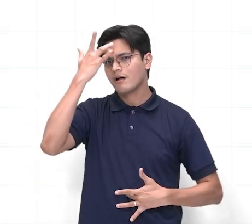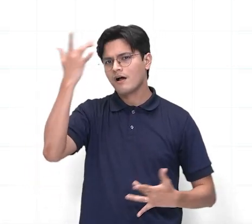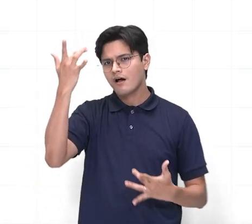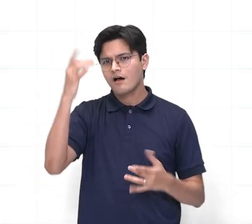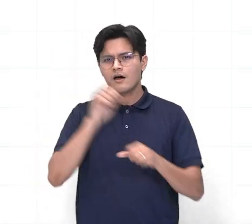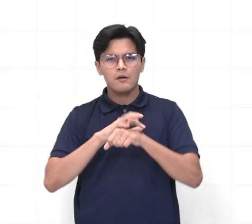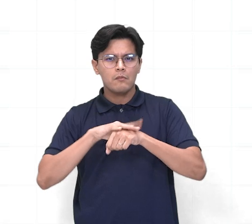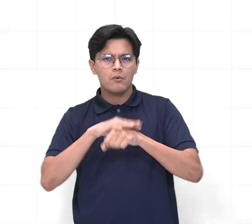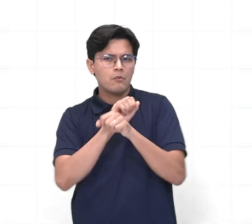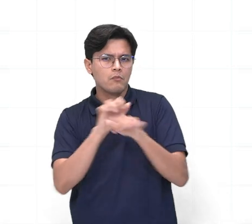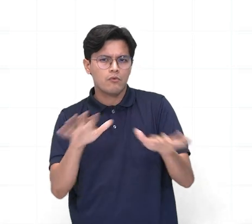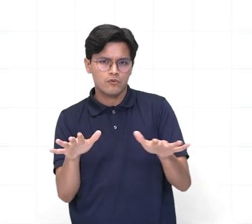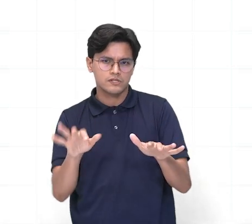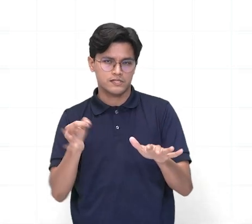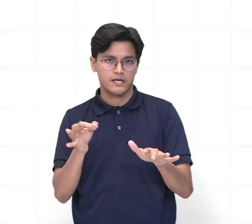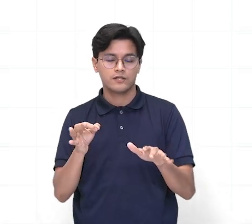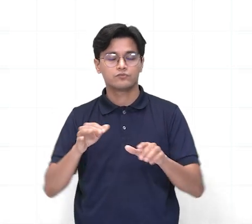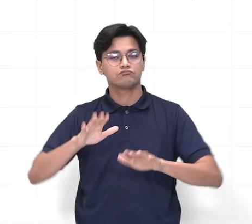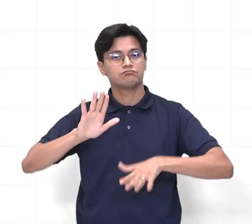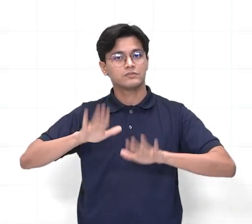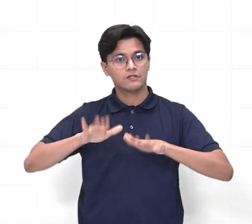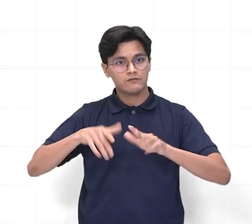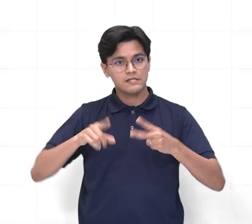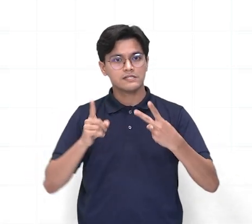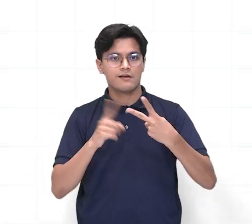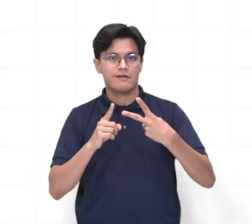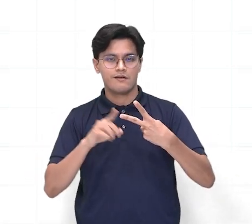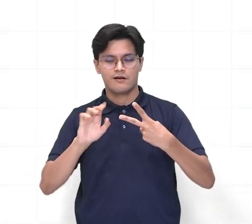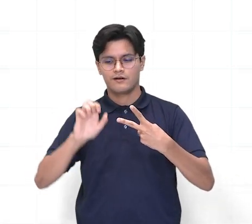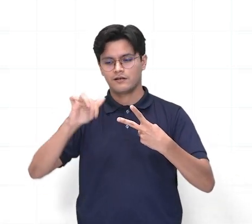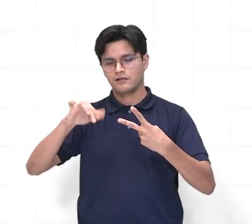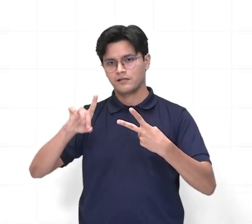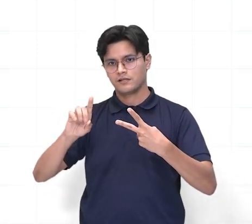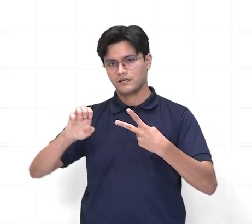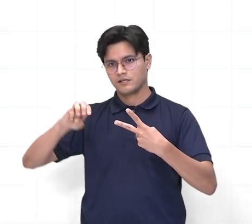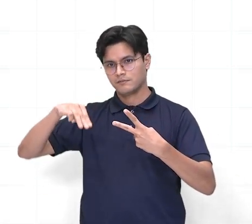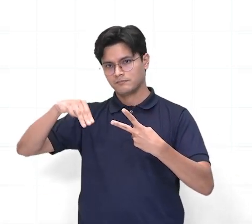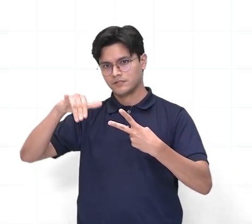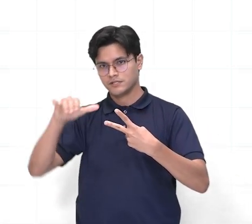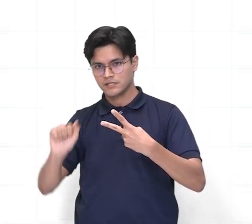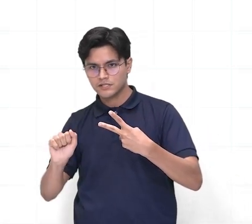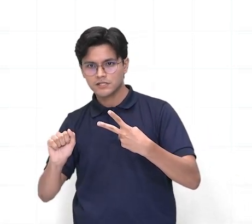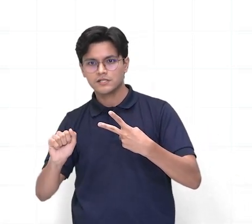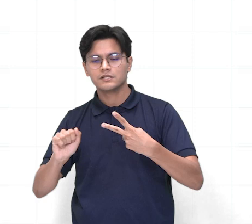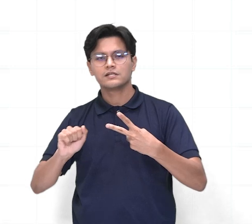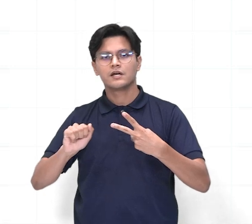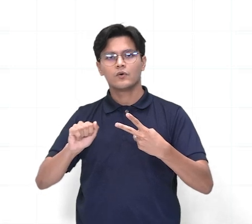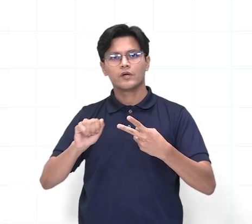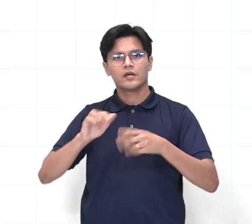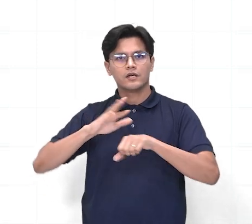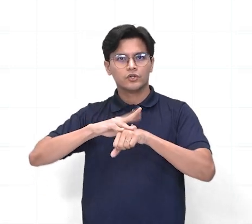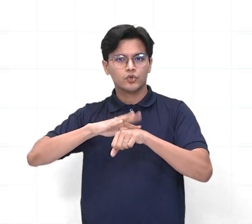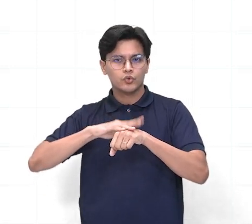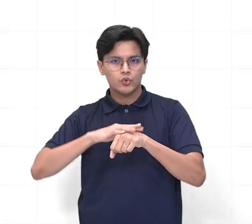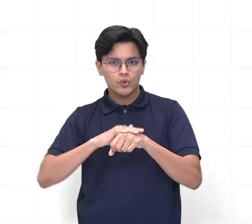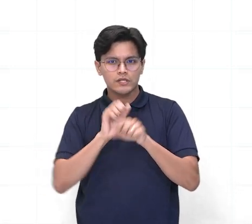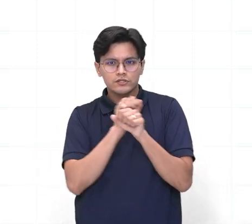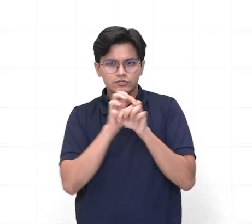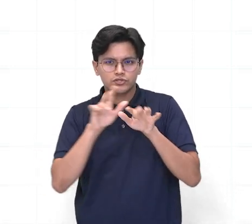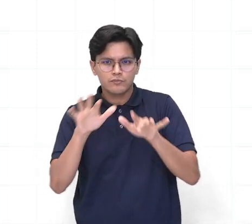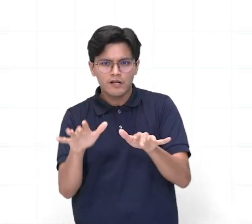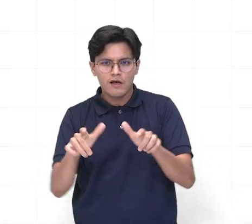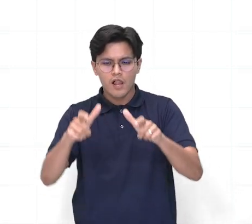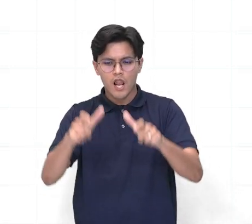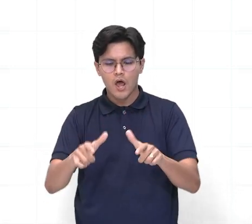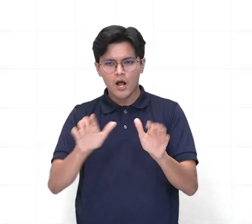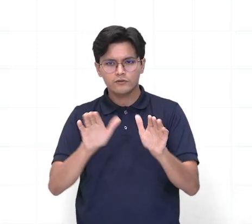uma palavra que eu acredito que você não conheça, porque ela não aparece tanto em noticiários. E a